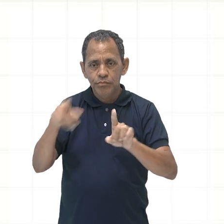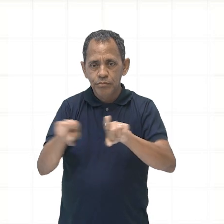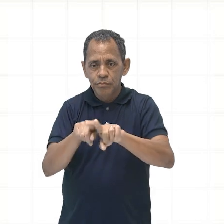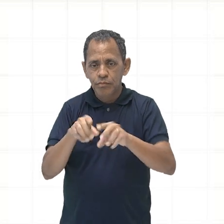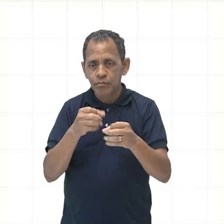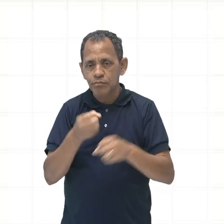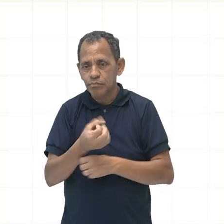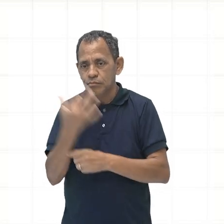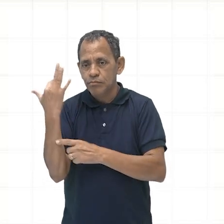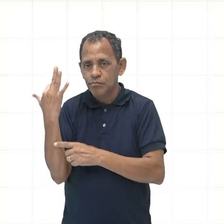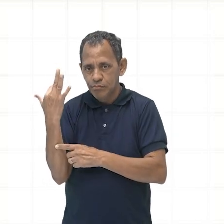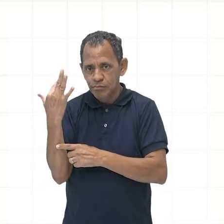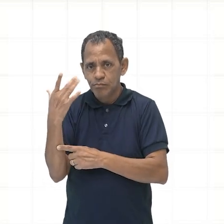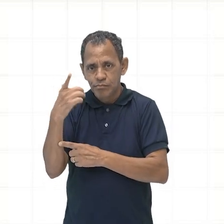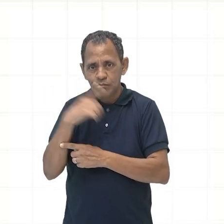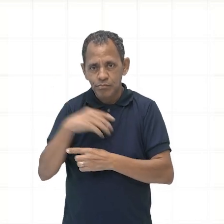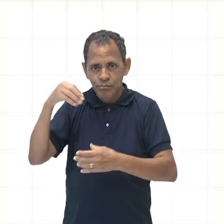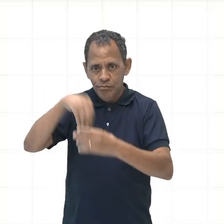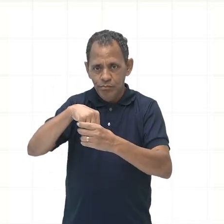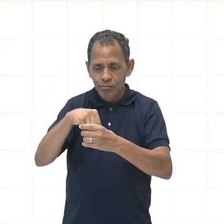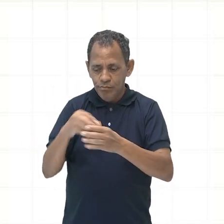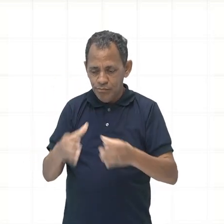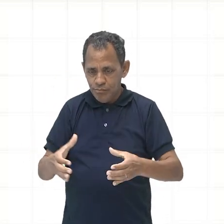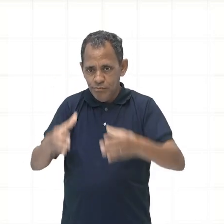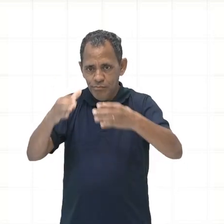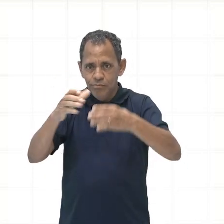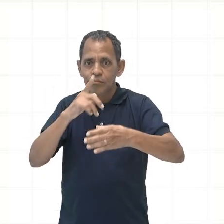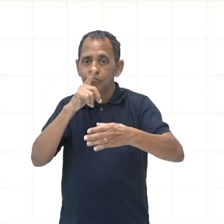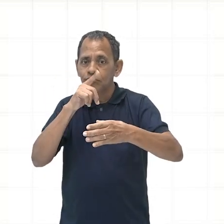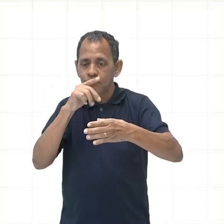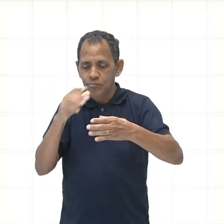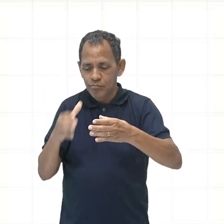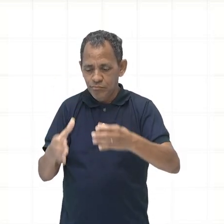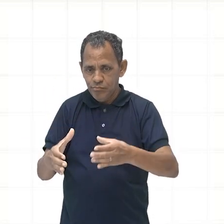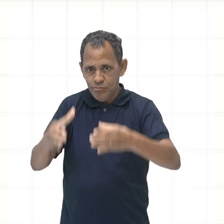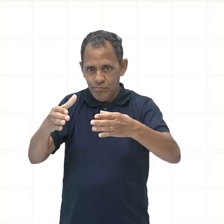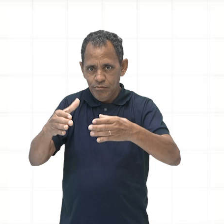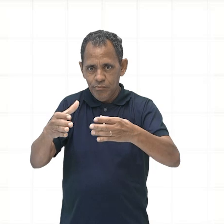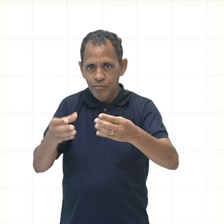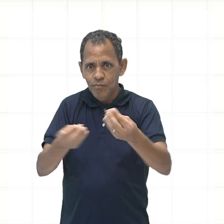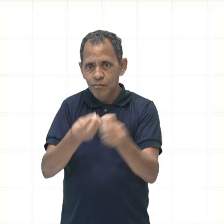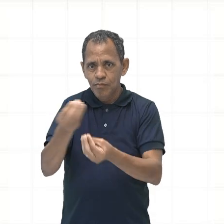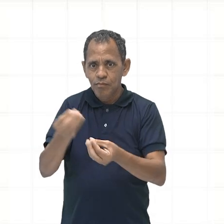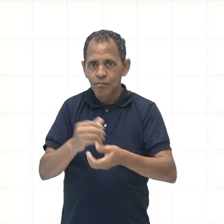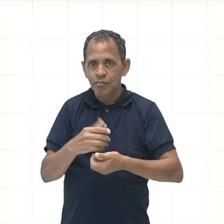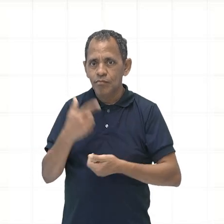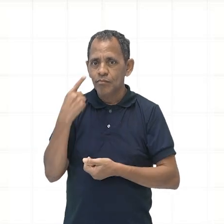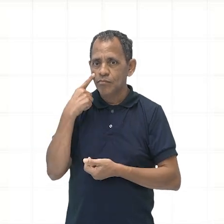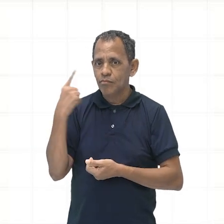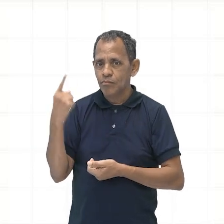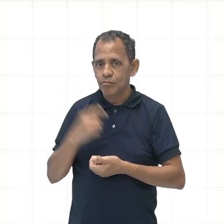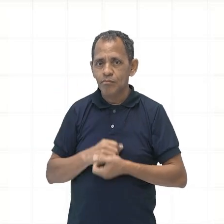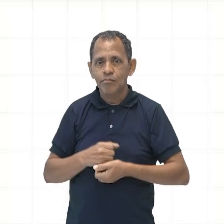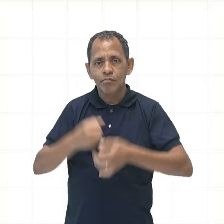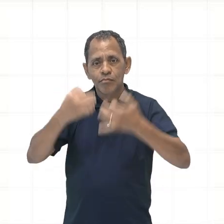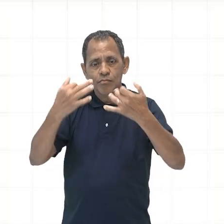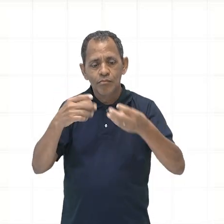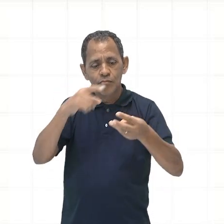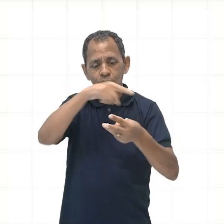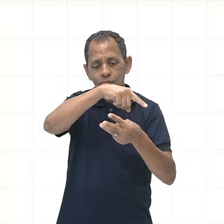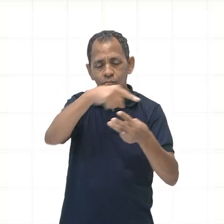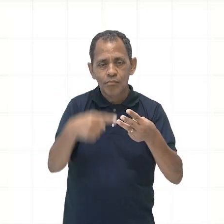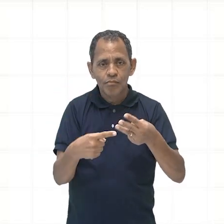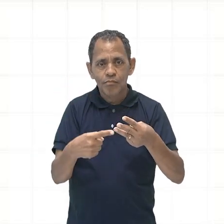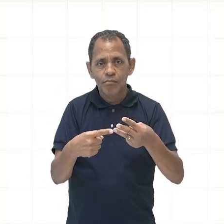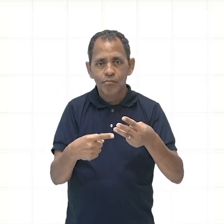água dentro dessa caixa d'água, né? E o resultado é em metros cúbicos. Como eu falei para vocês, é só multiplicar ali as 3 medidas. Mas